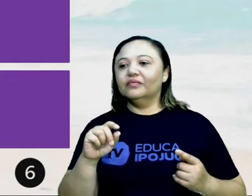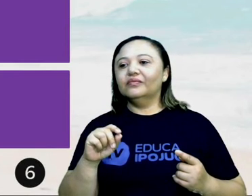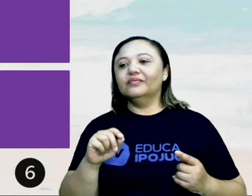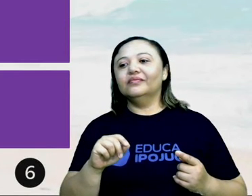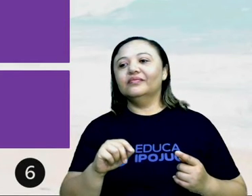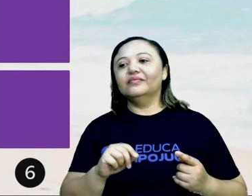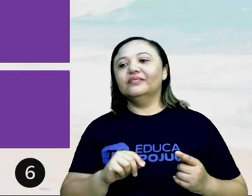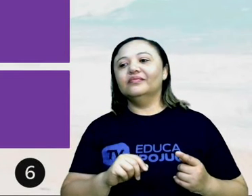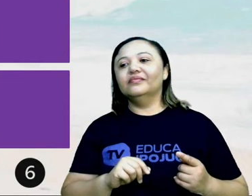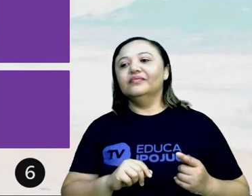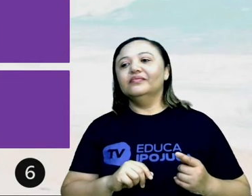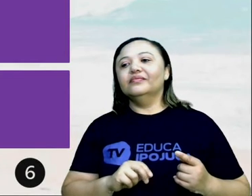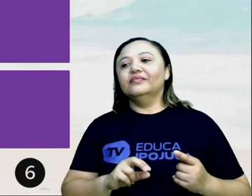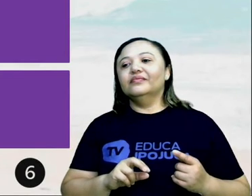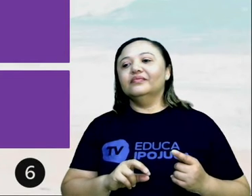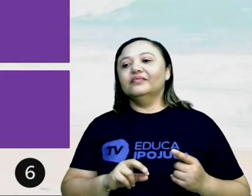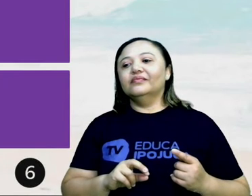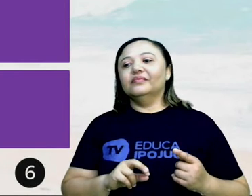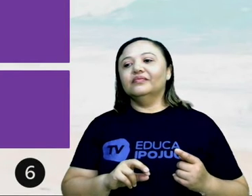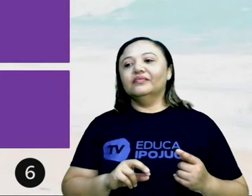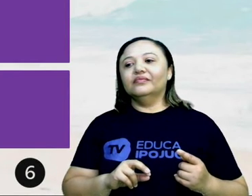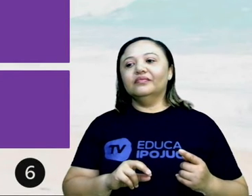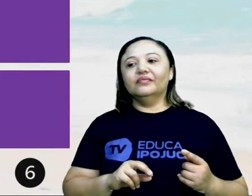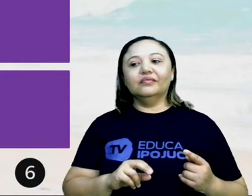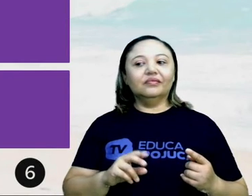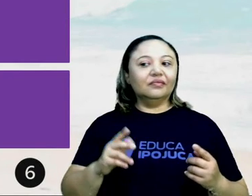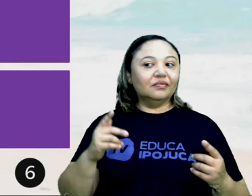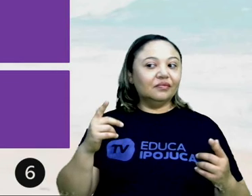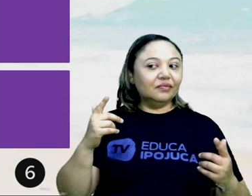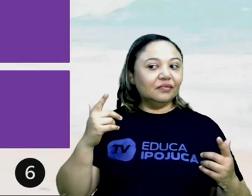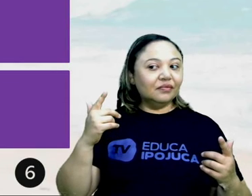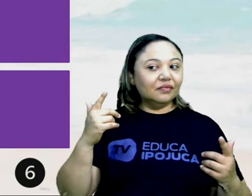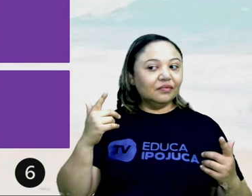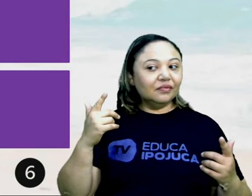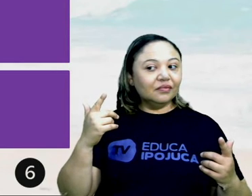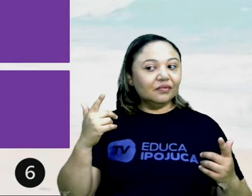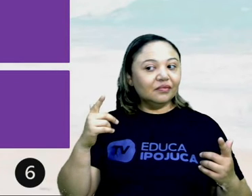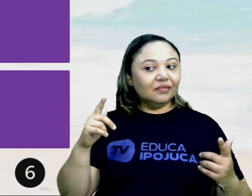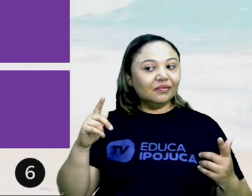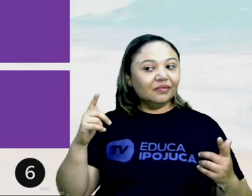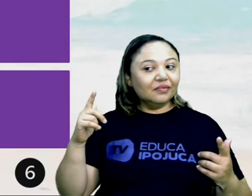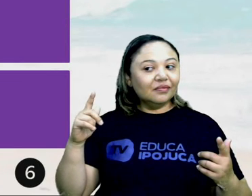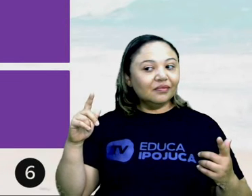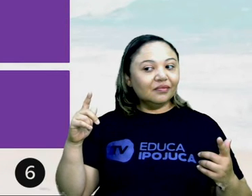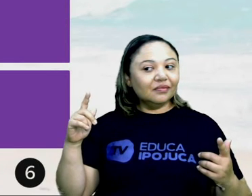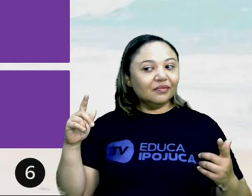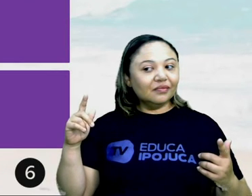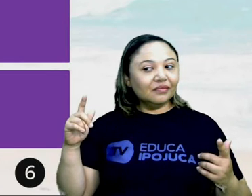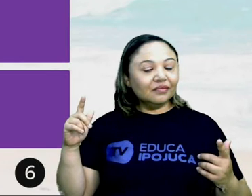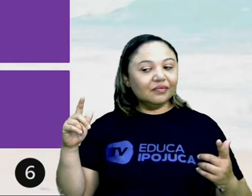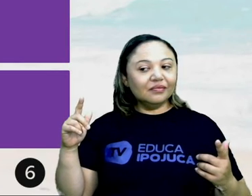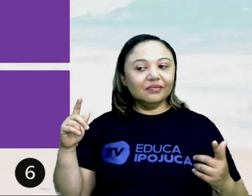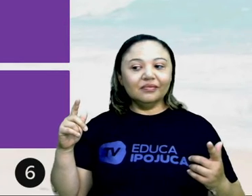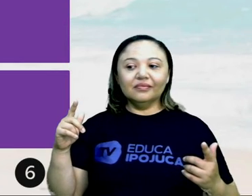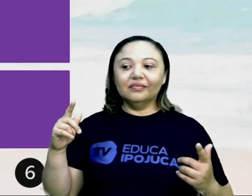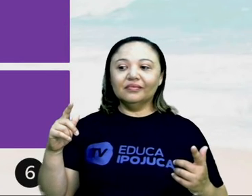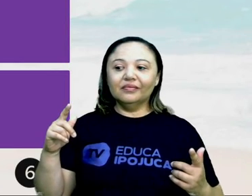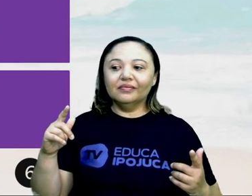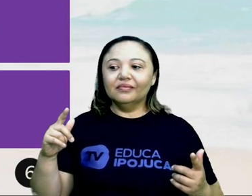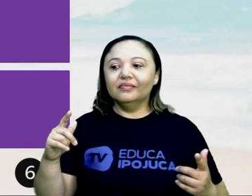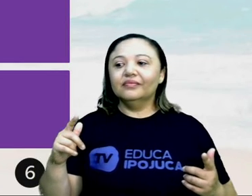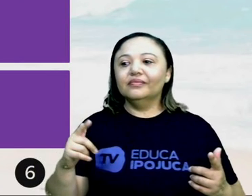1 e o segundo número, 5. Mas a gente não tem. Lembra do que eu falei